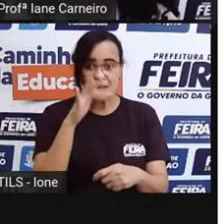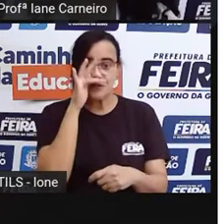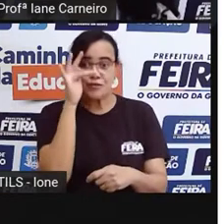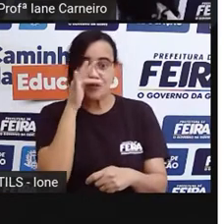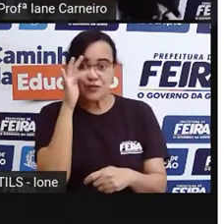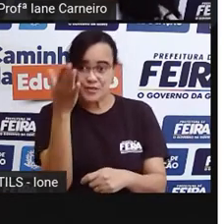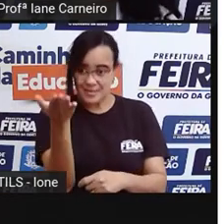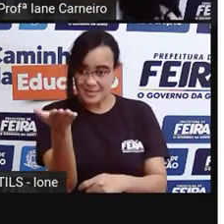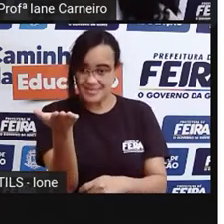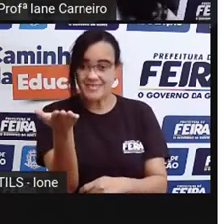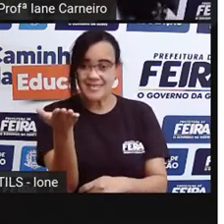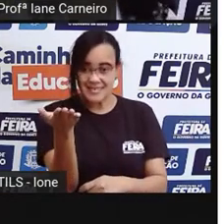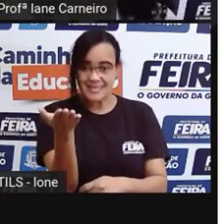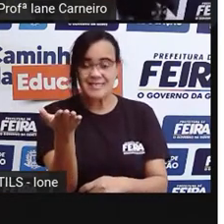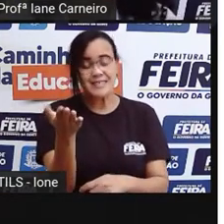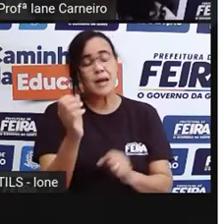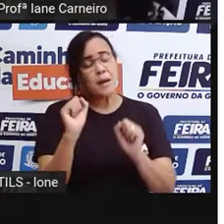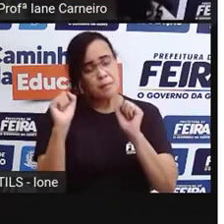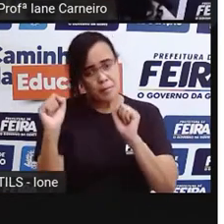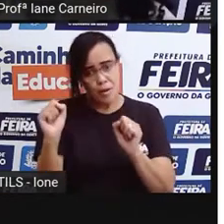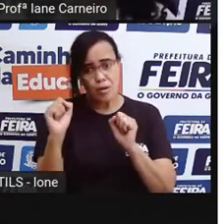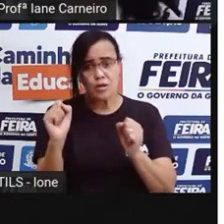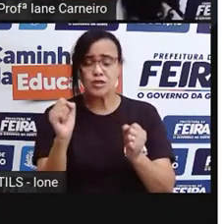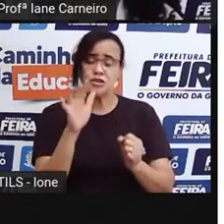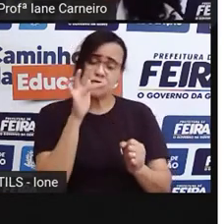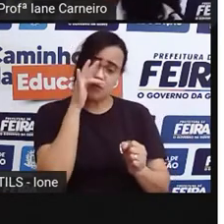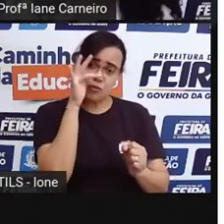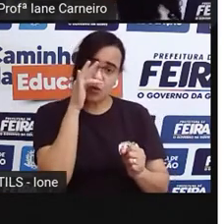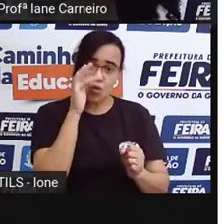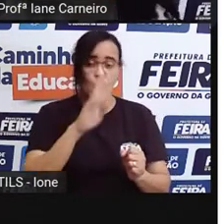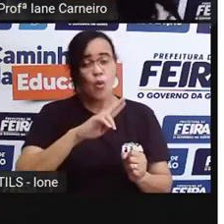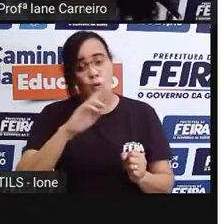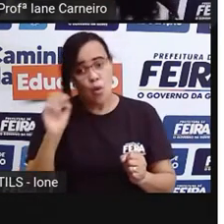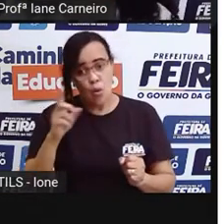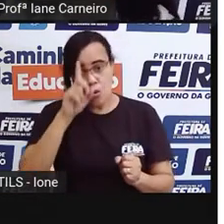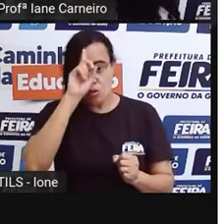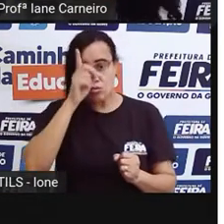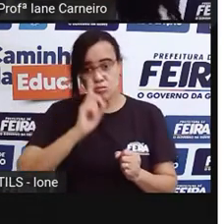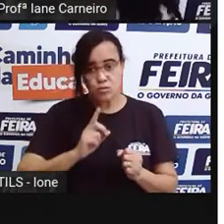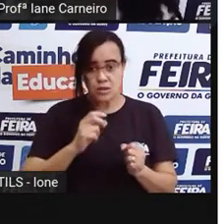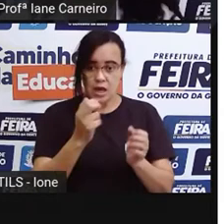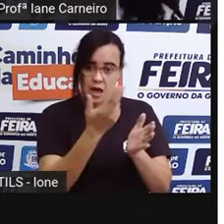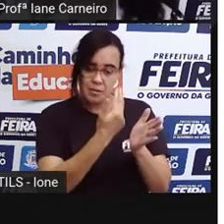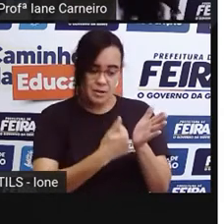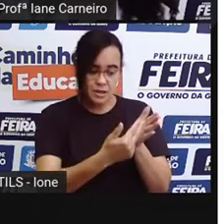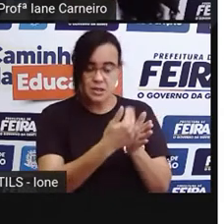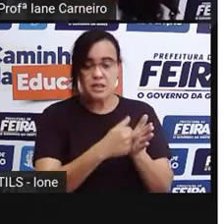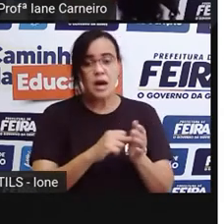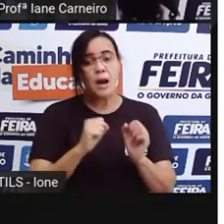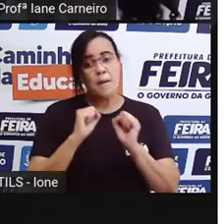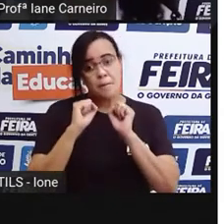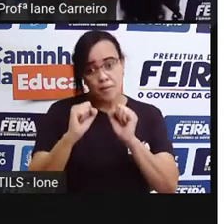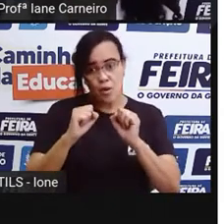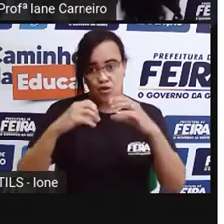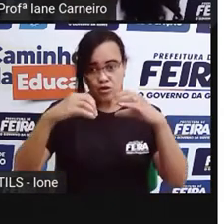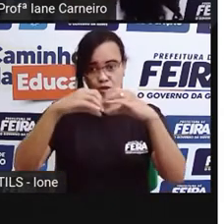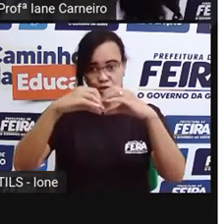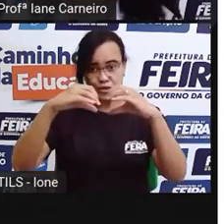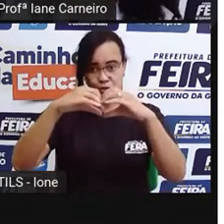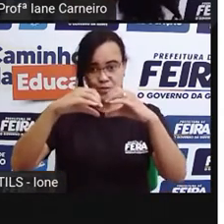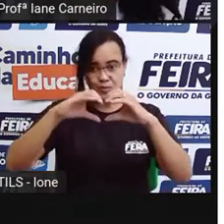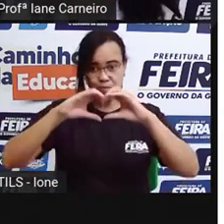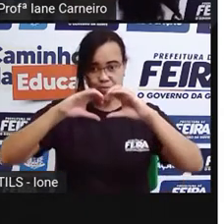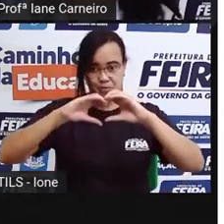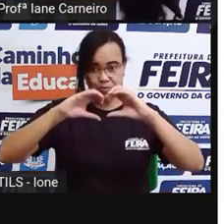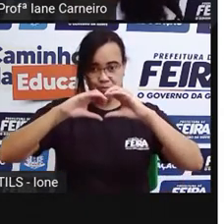se você quiser uma flor e você não souber desenhar sozinho, se você quiser fazer, pode ser de coração, o que você quiser, né? O desenho